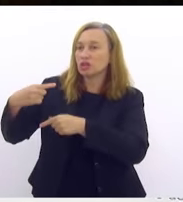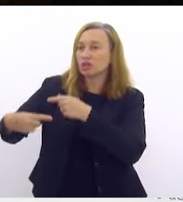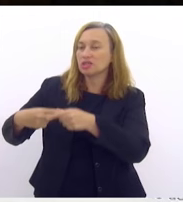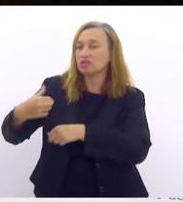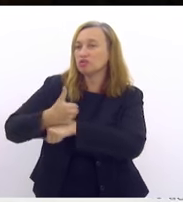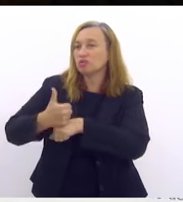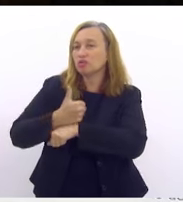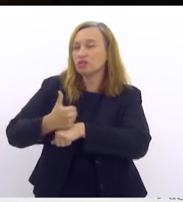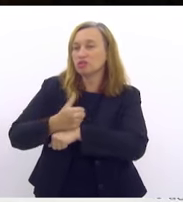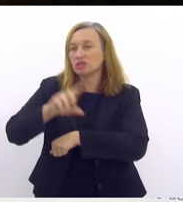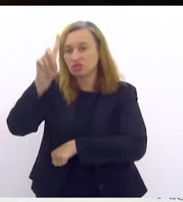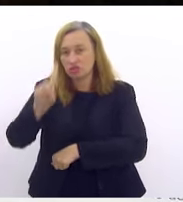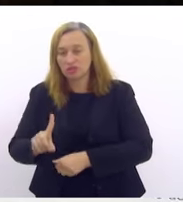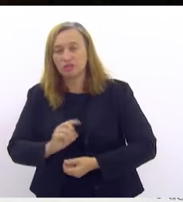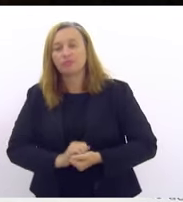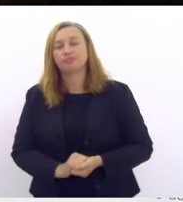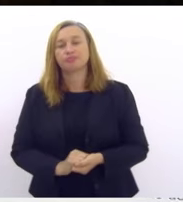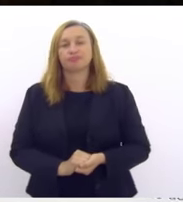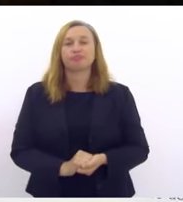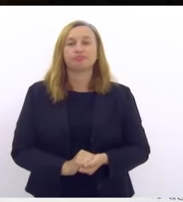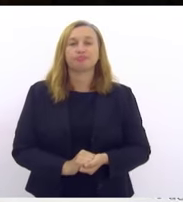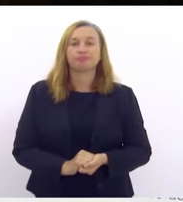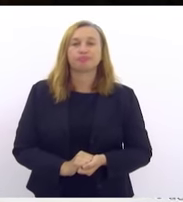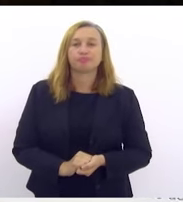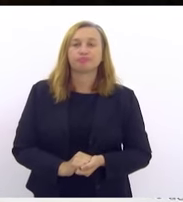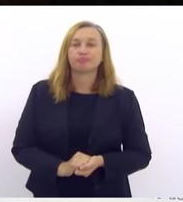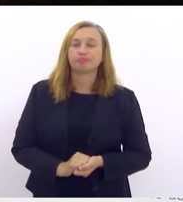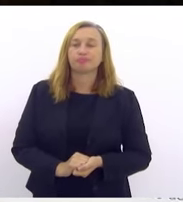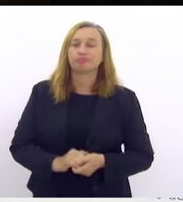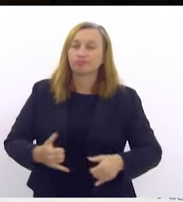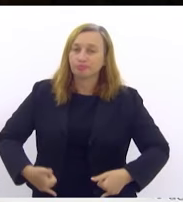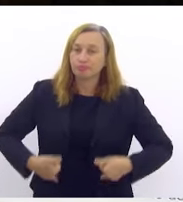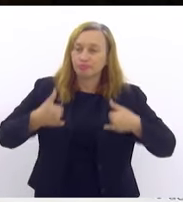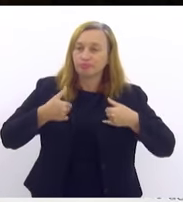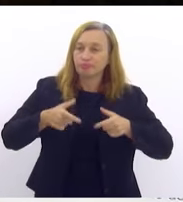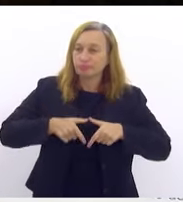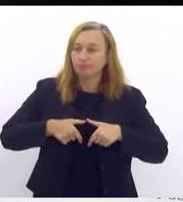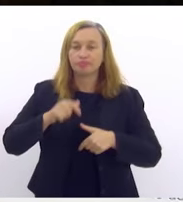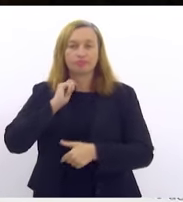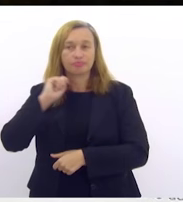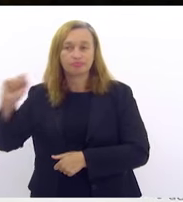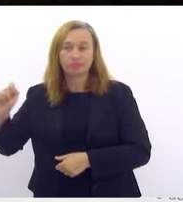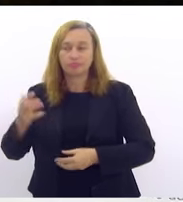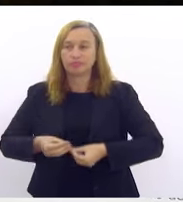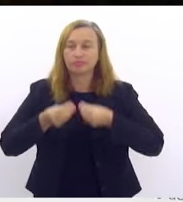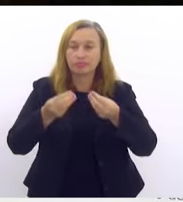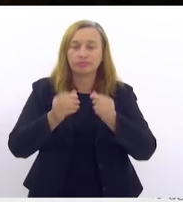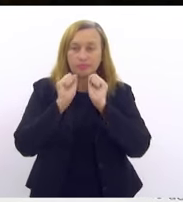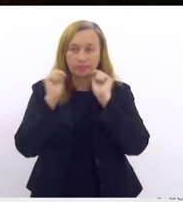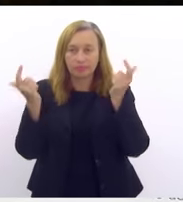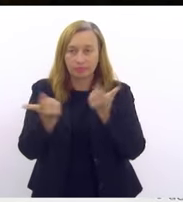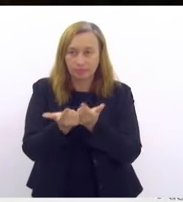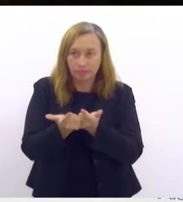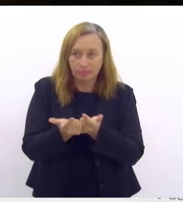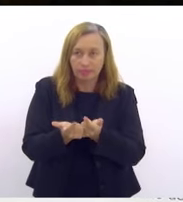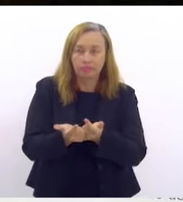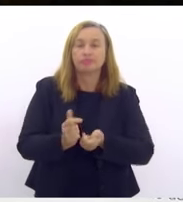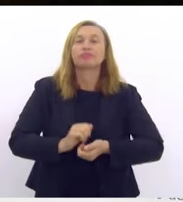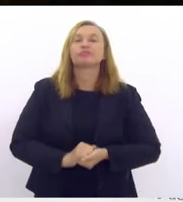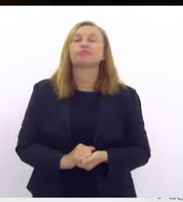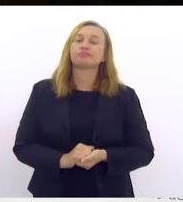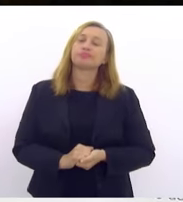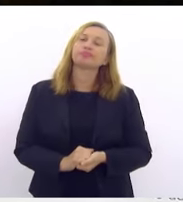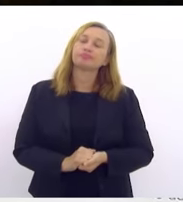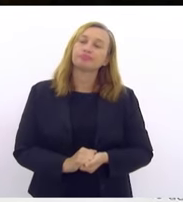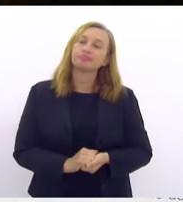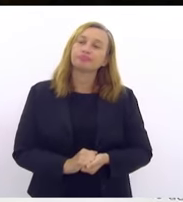profissionais do direito a honraria da medalha Tiradente concedida pela alerge né pela Assembleia Legislativa